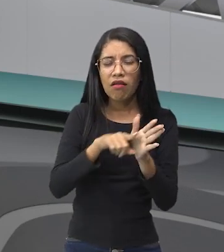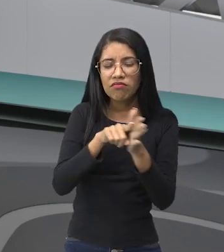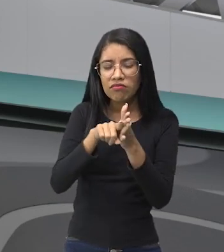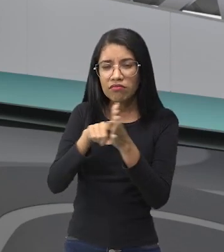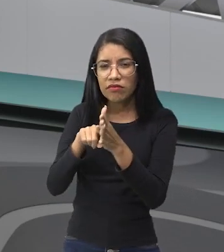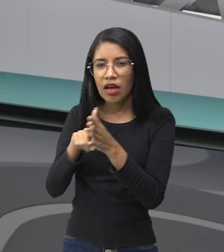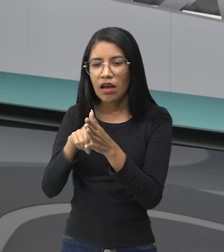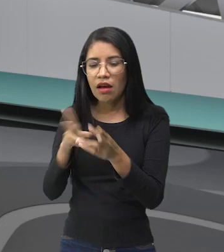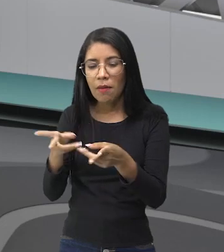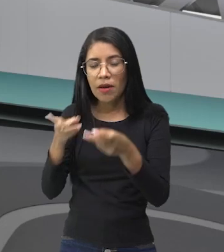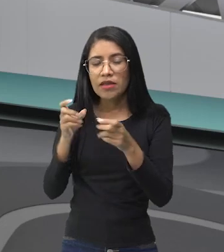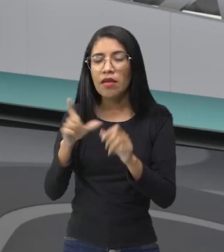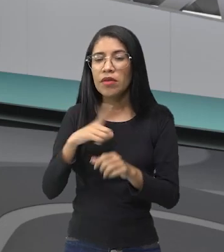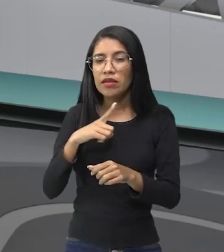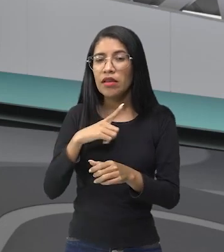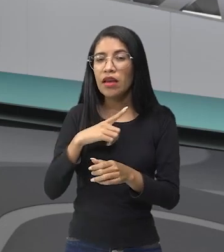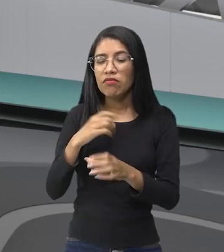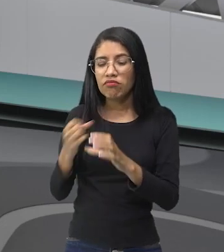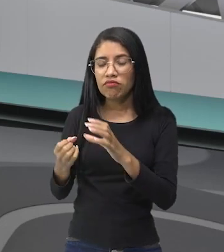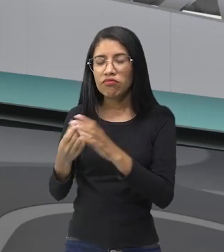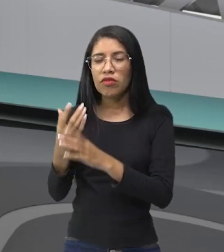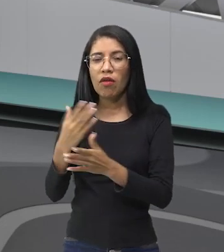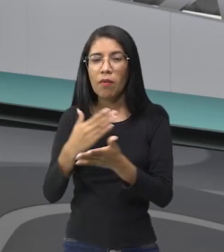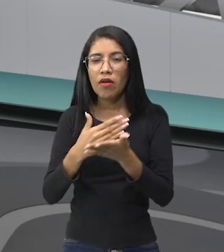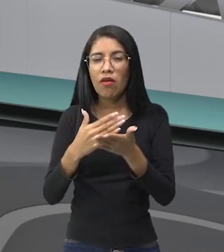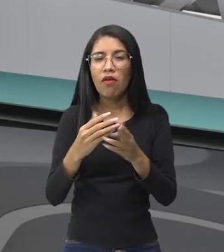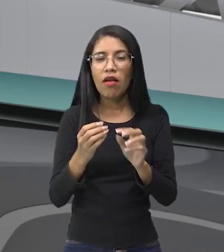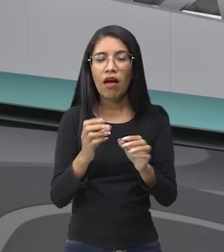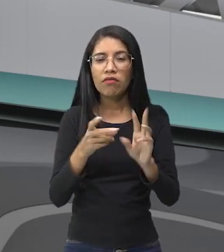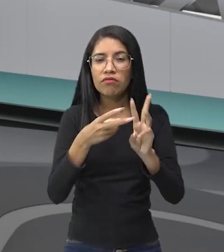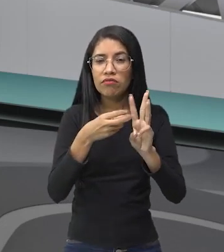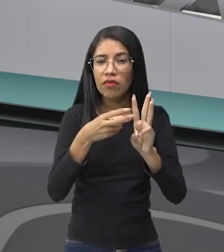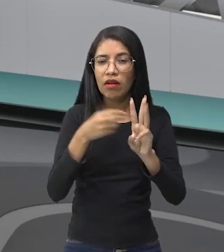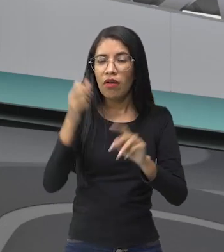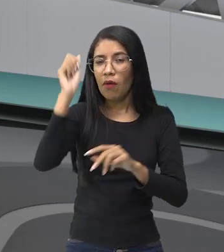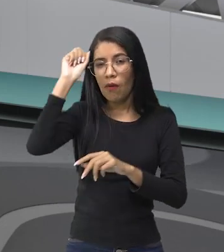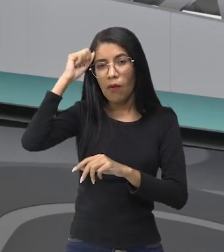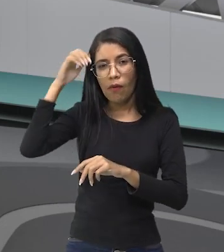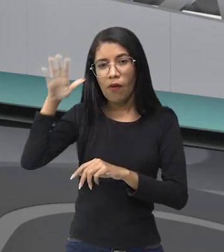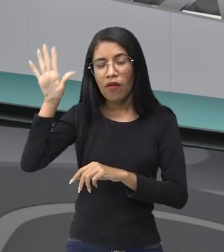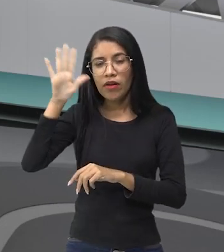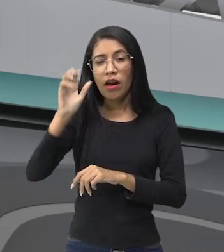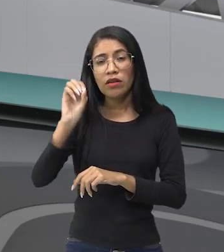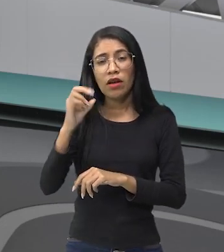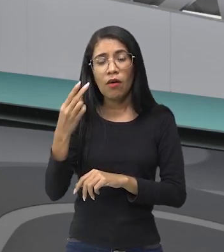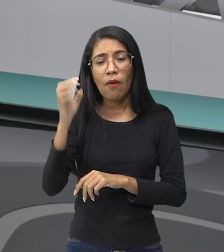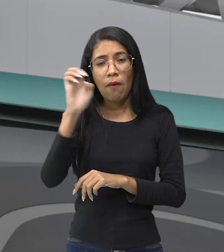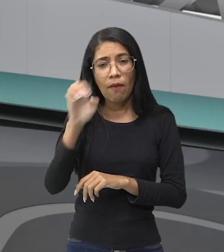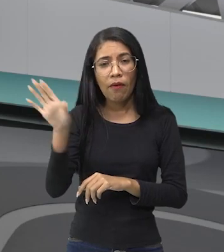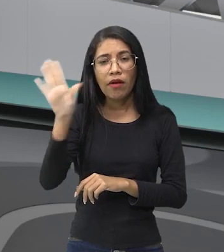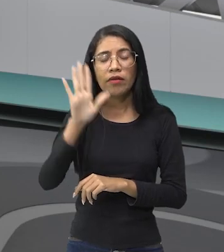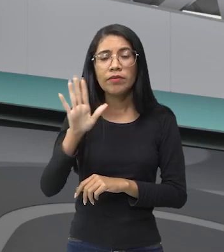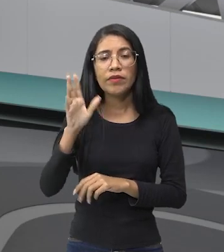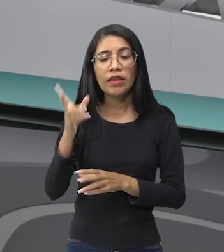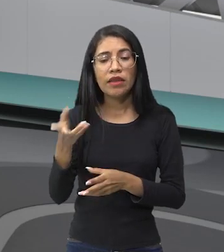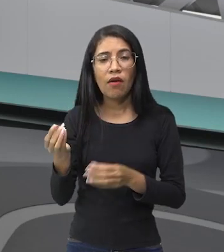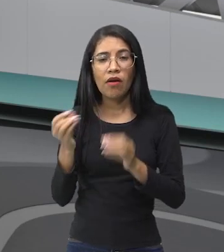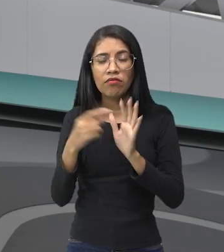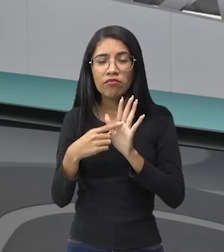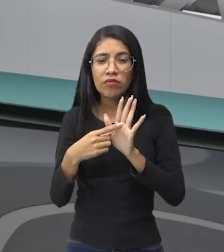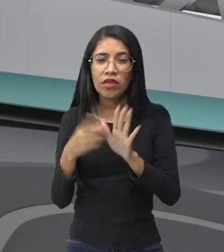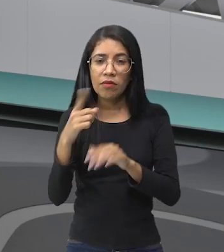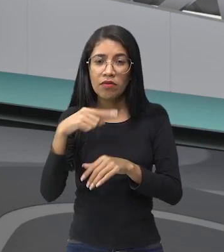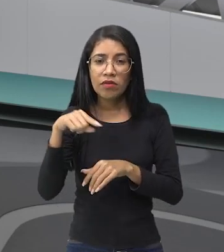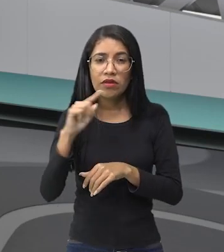vão perceber que tem origem, sim, tanto indígena quanto africana ou europeia. Aqui eu trouxe para